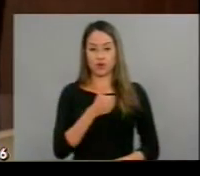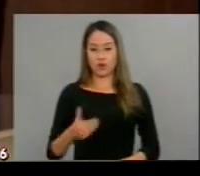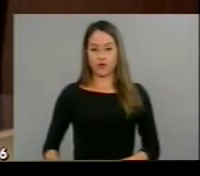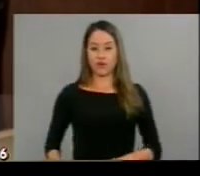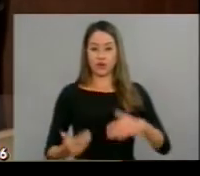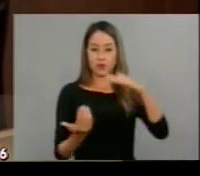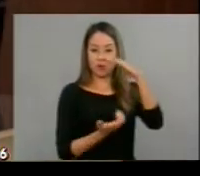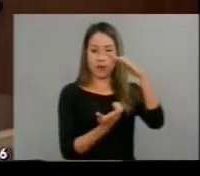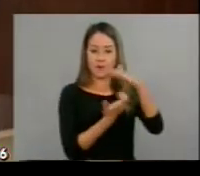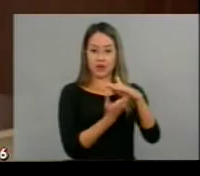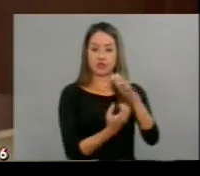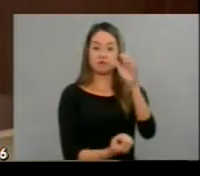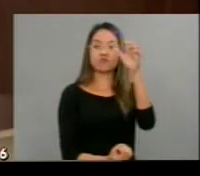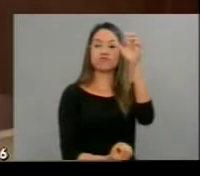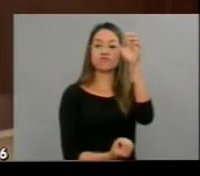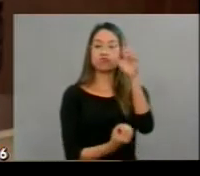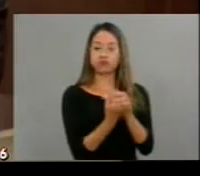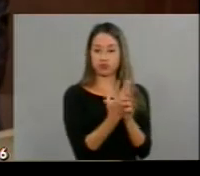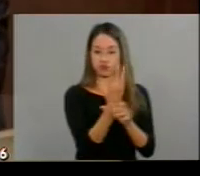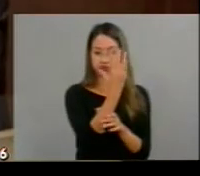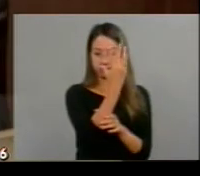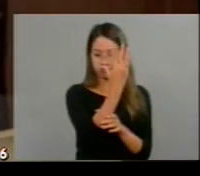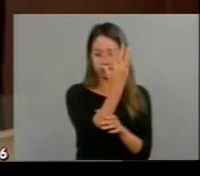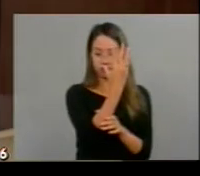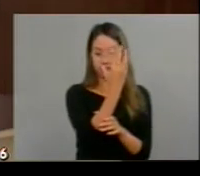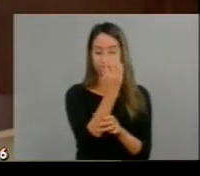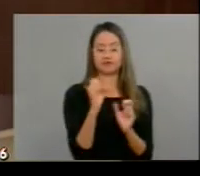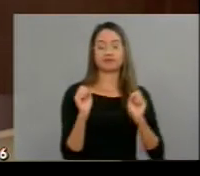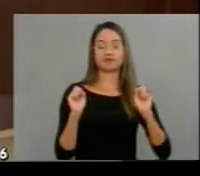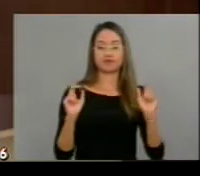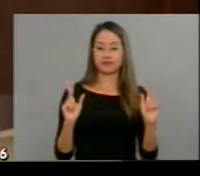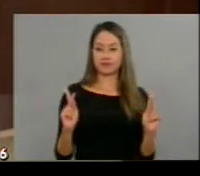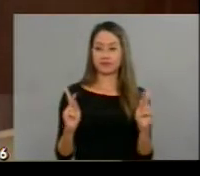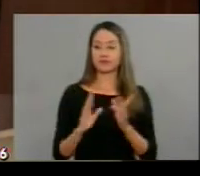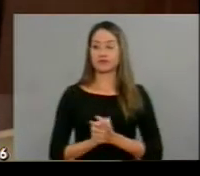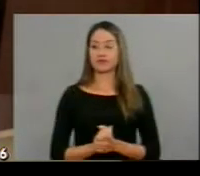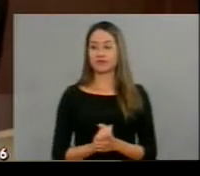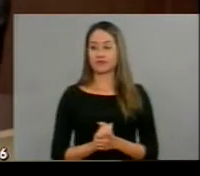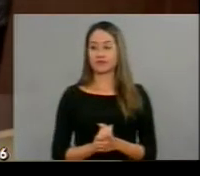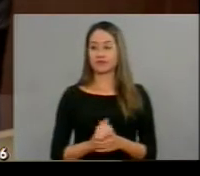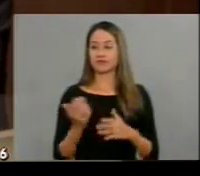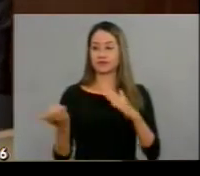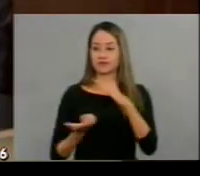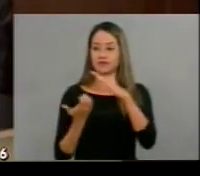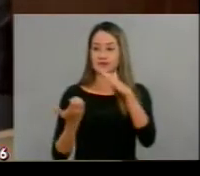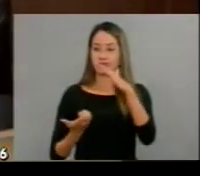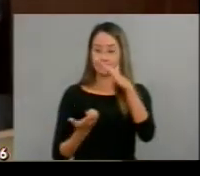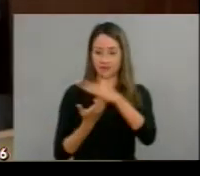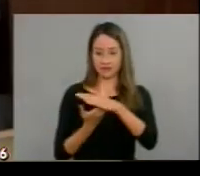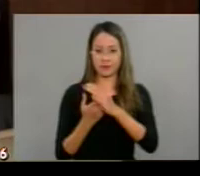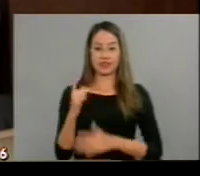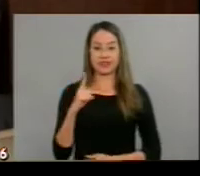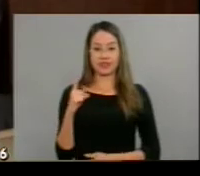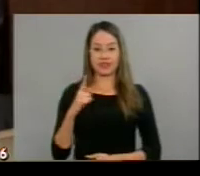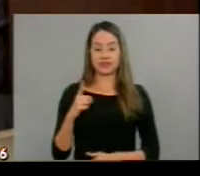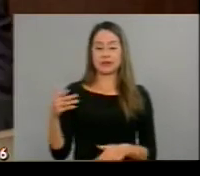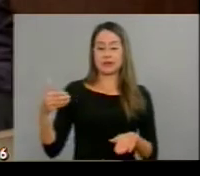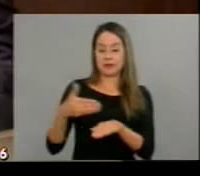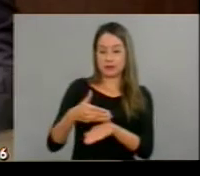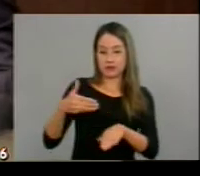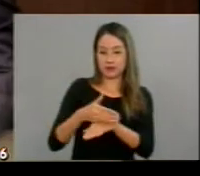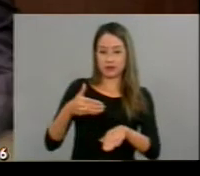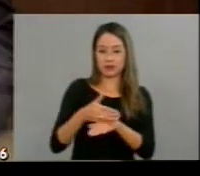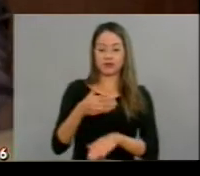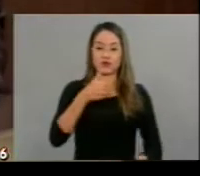empresa. O governo monta uma empresa. Essa empresa tem participação do